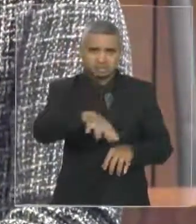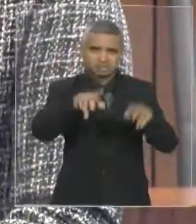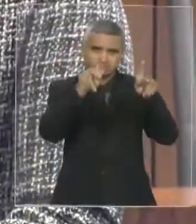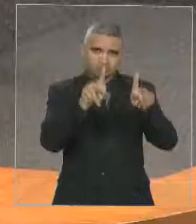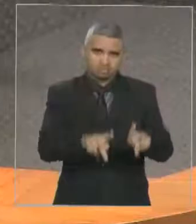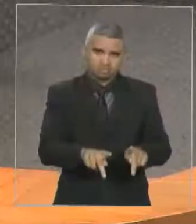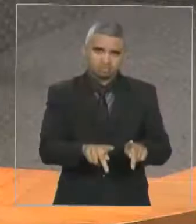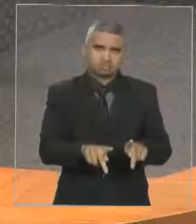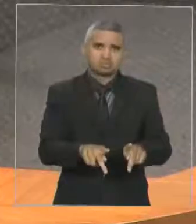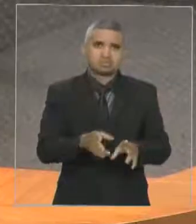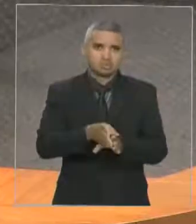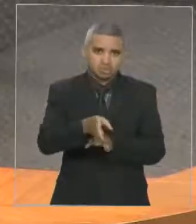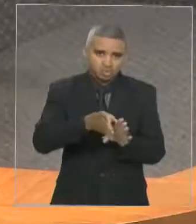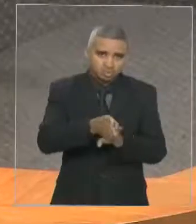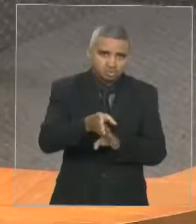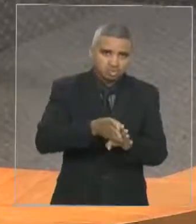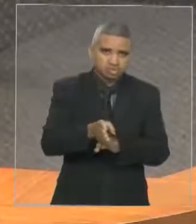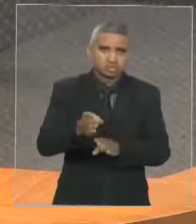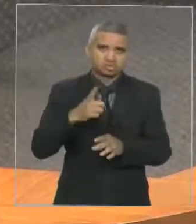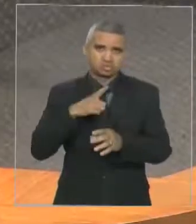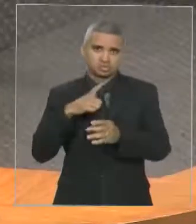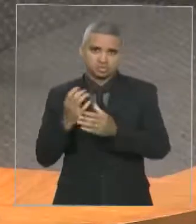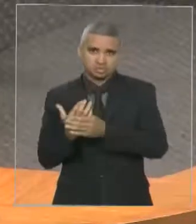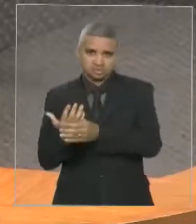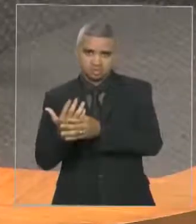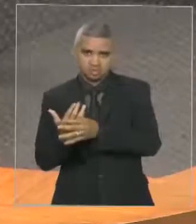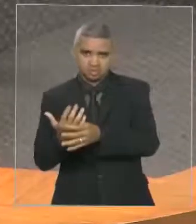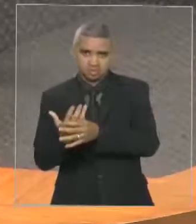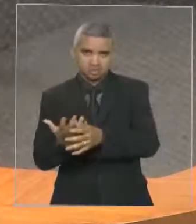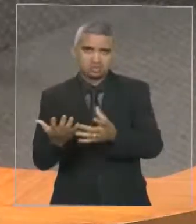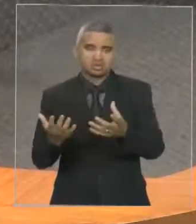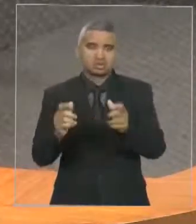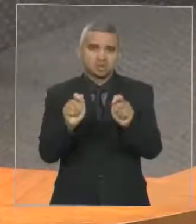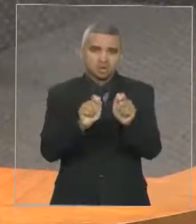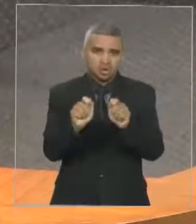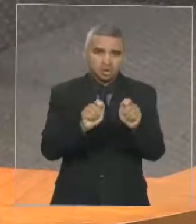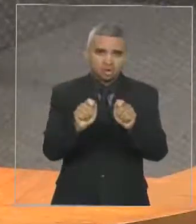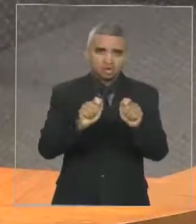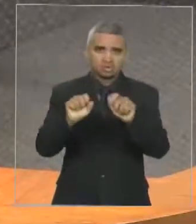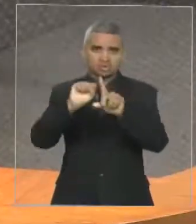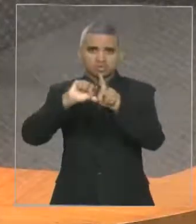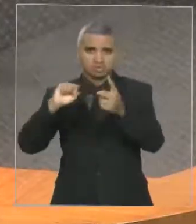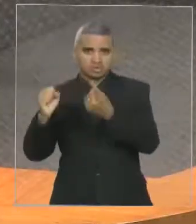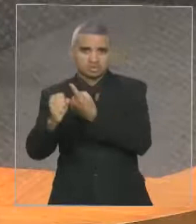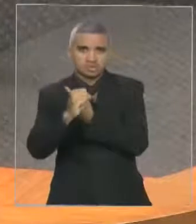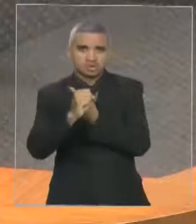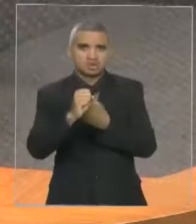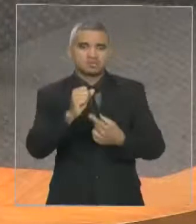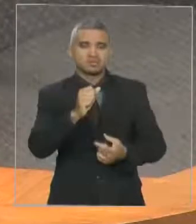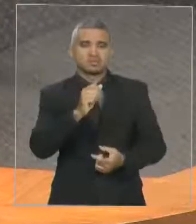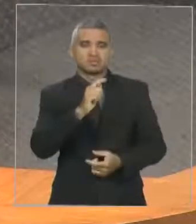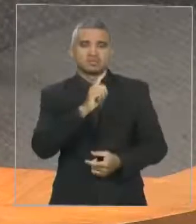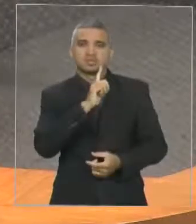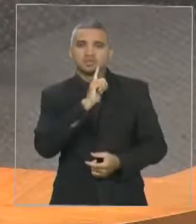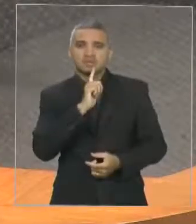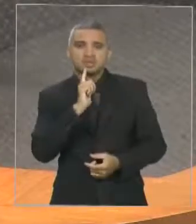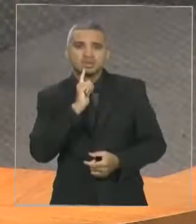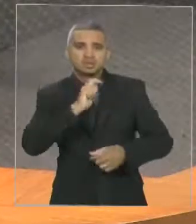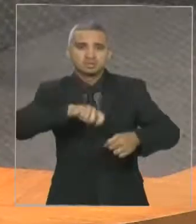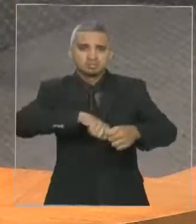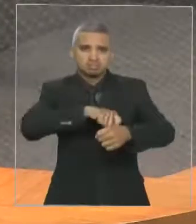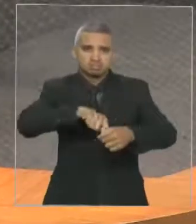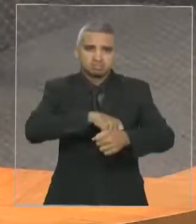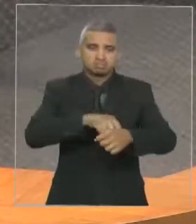conselheiros, agricultores, instância de controle social, merendeiras e alunos. Quero